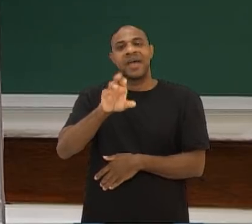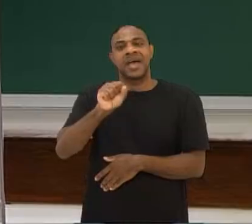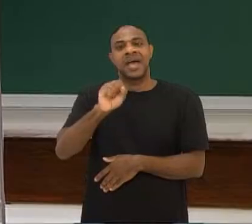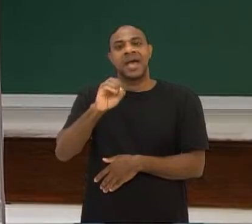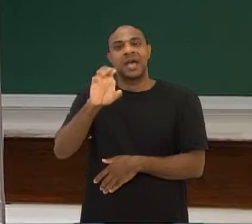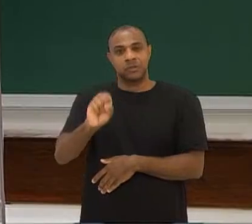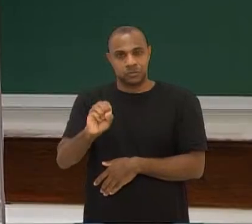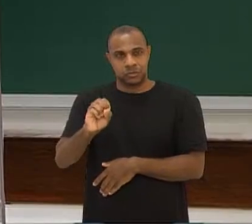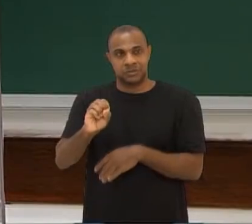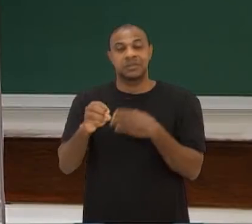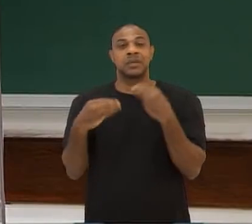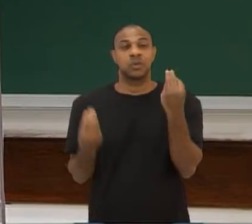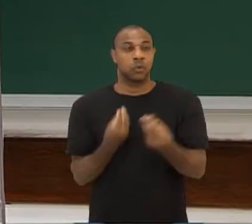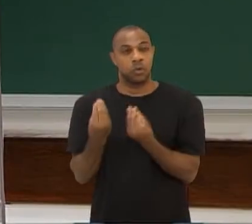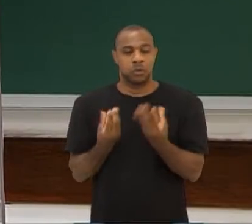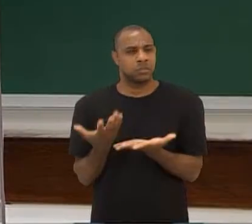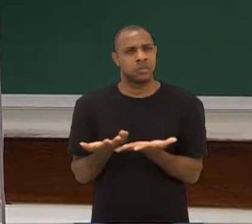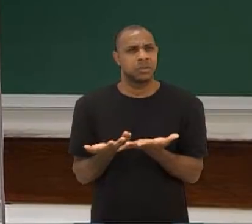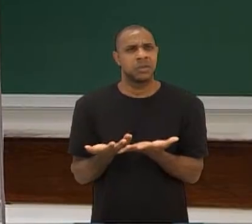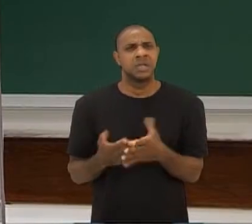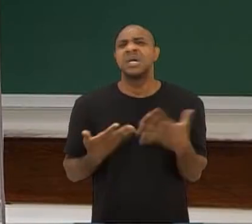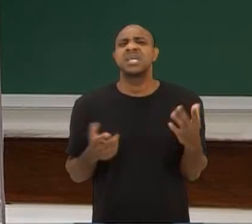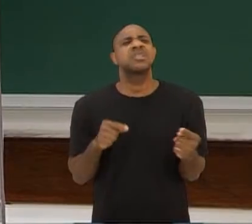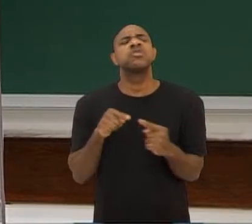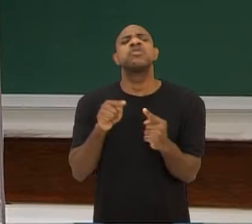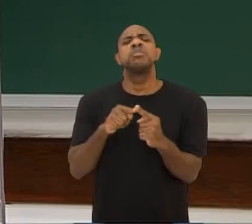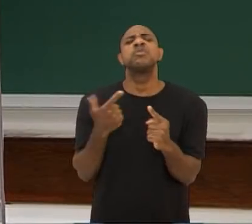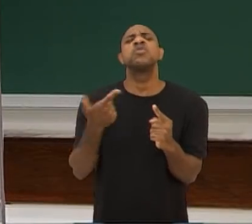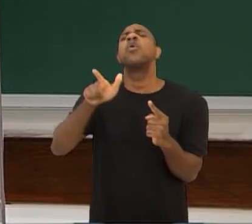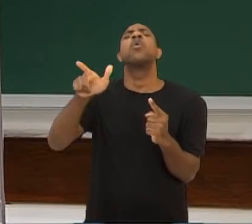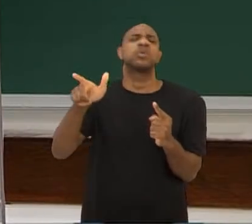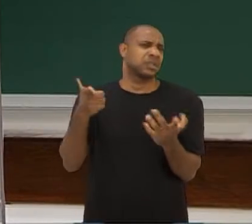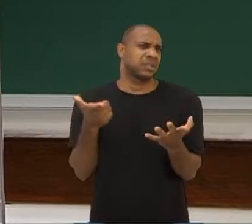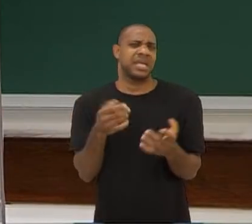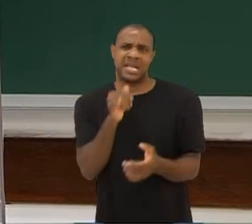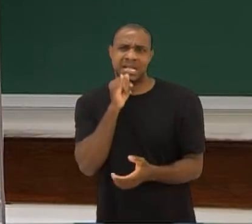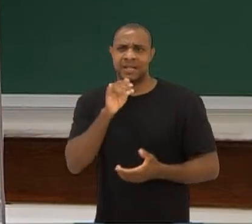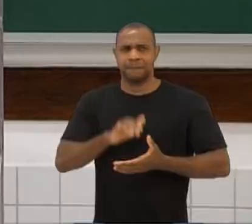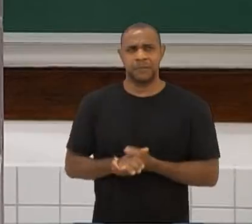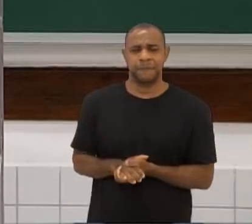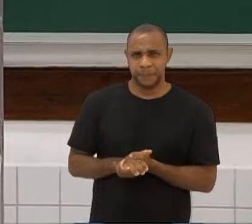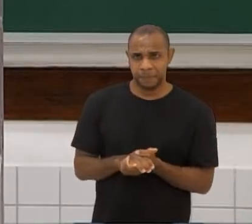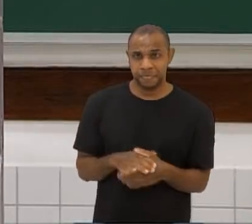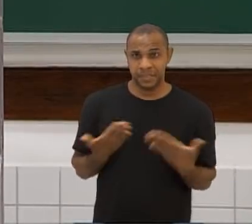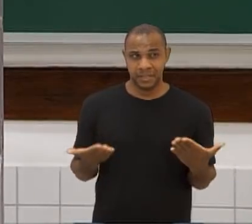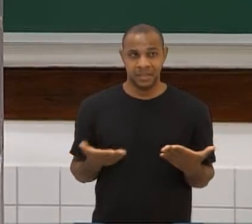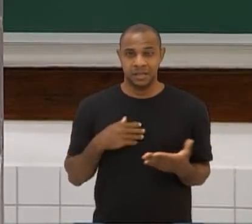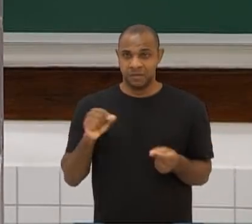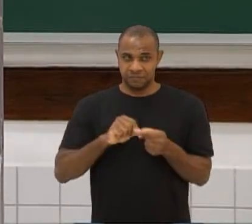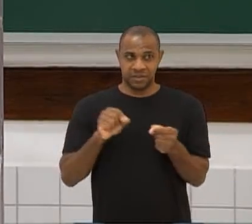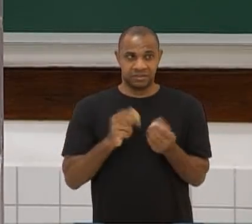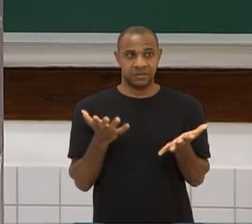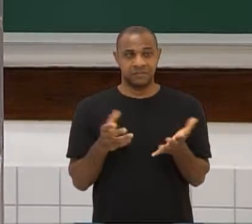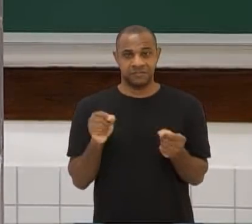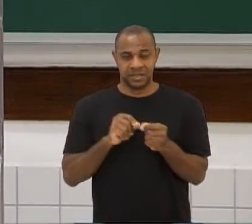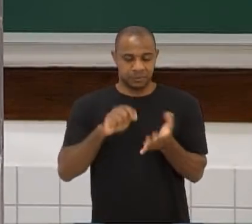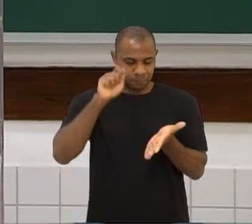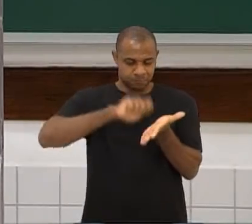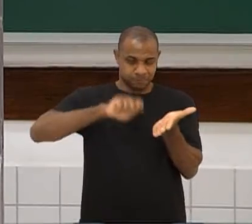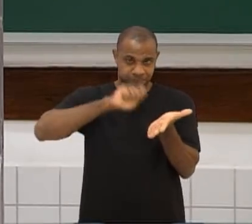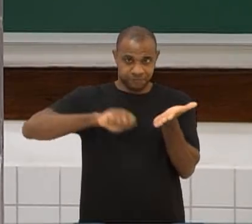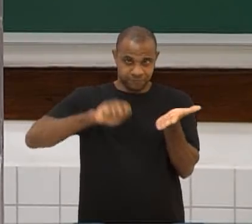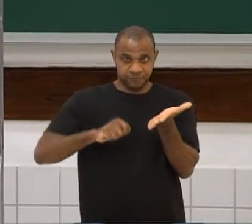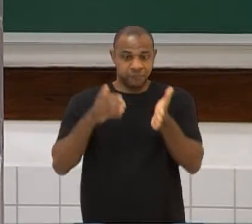Professora, mas eu não entendo, que tipo de outra produção tem? Por exemplo, quando nós estamos produzindo, nós podemos produzir